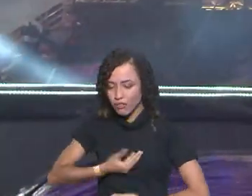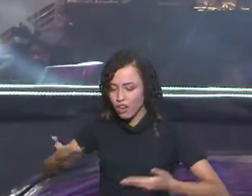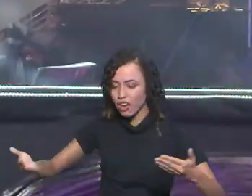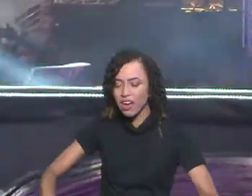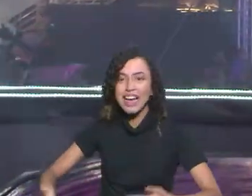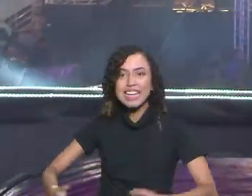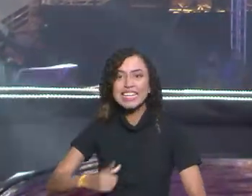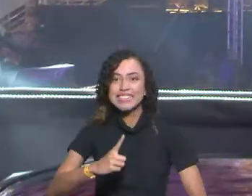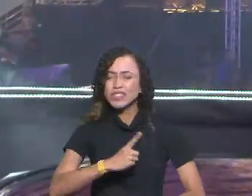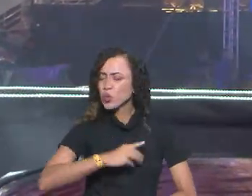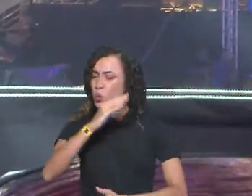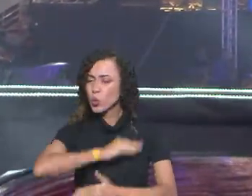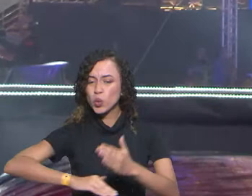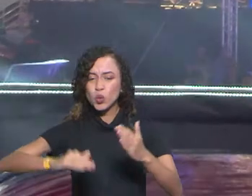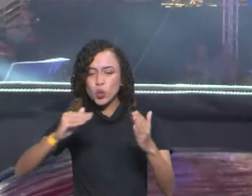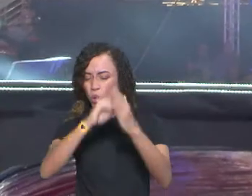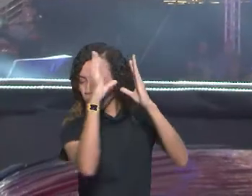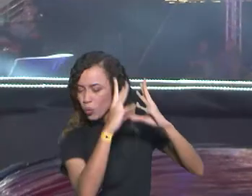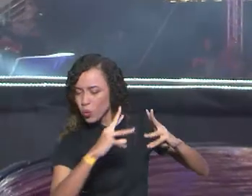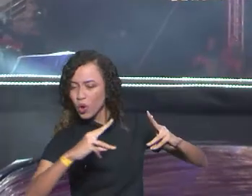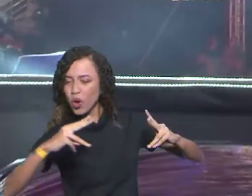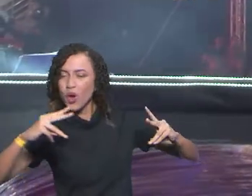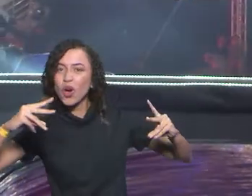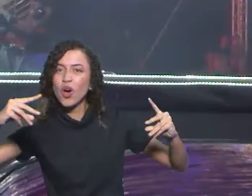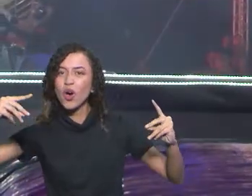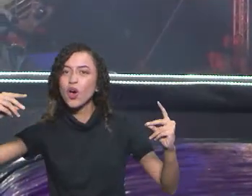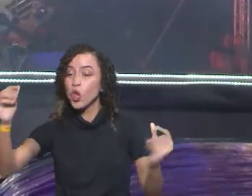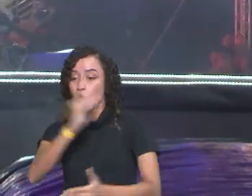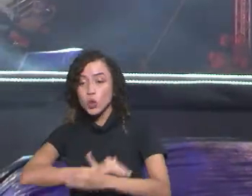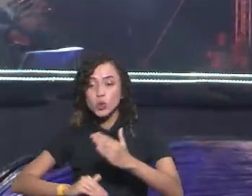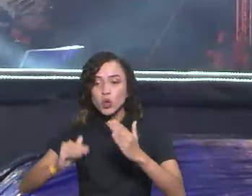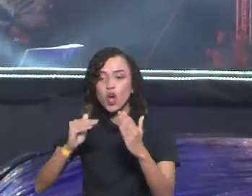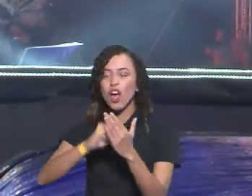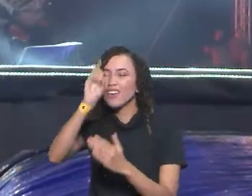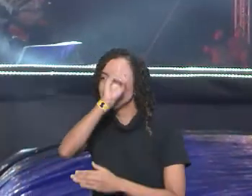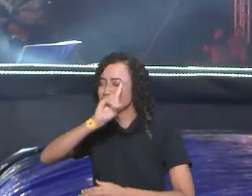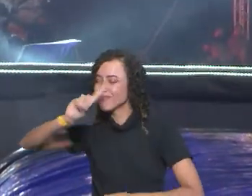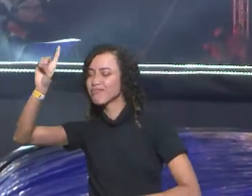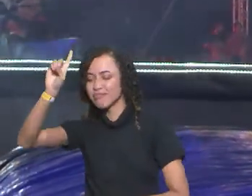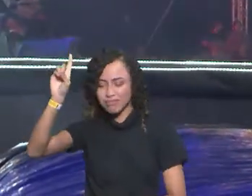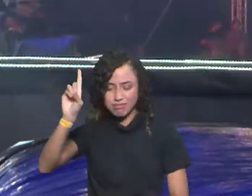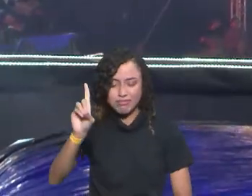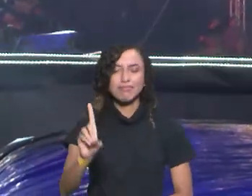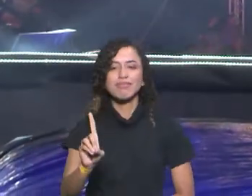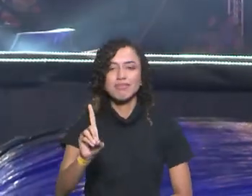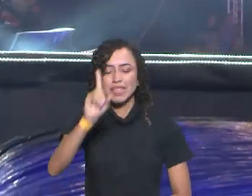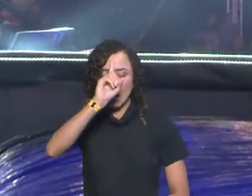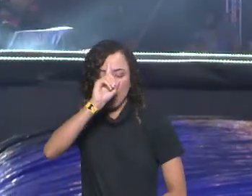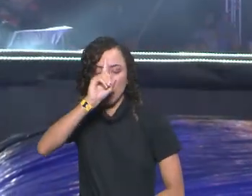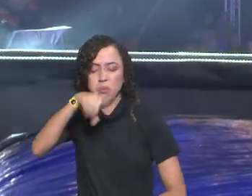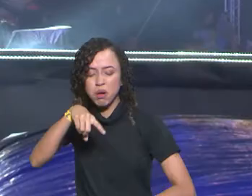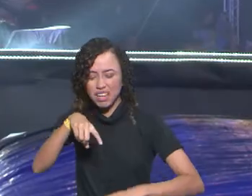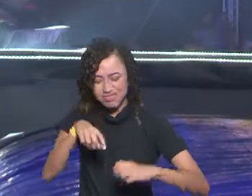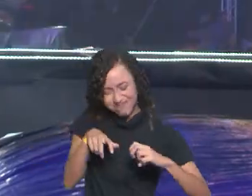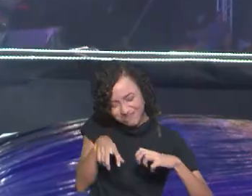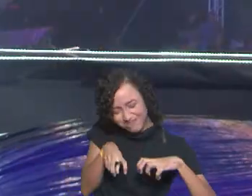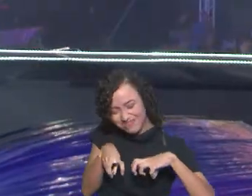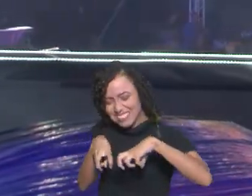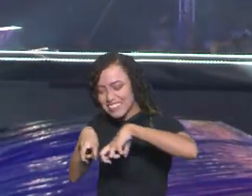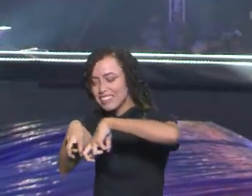e quase que tá aí sofrendo esta mentira irão se sobrar viram reconhecer